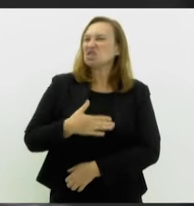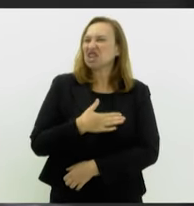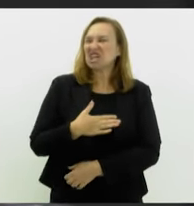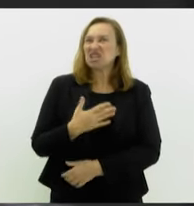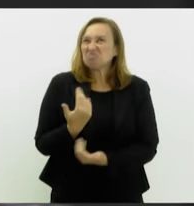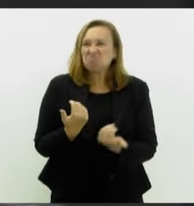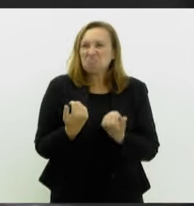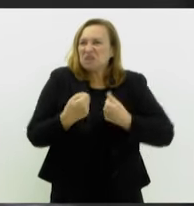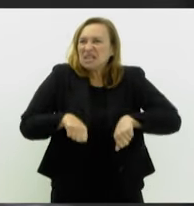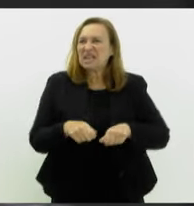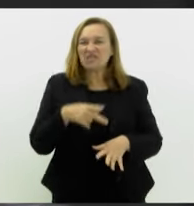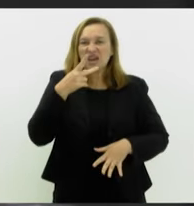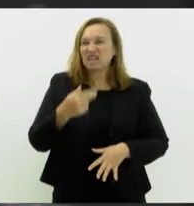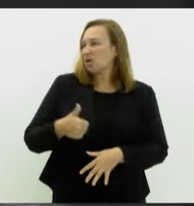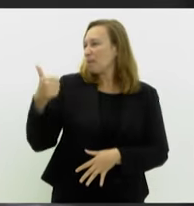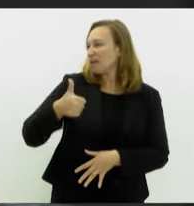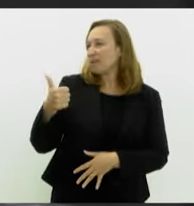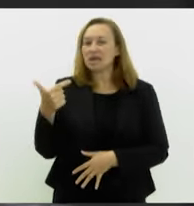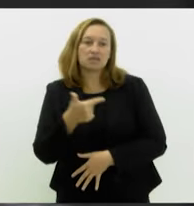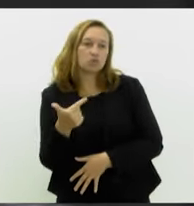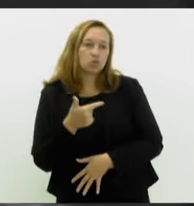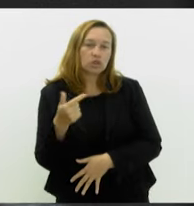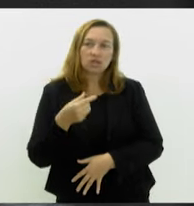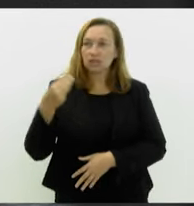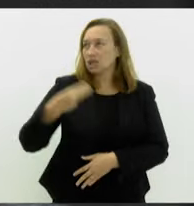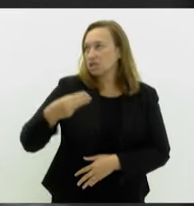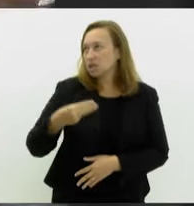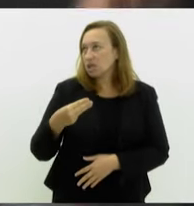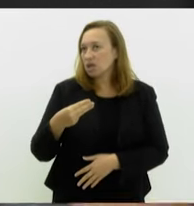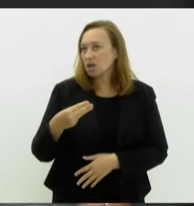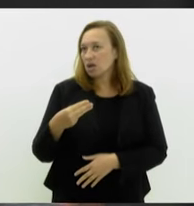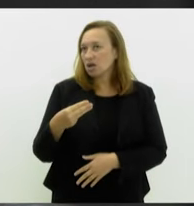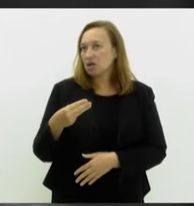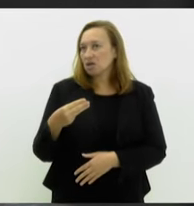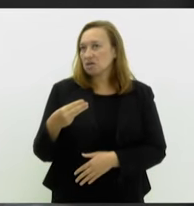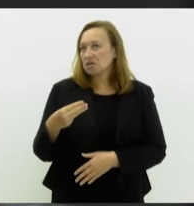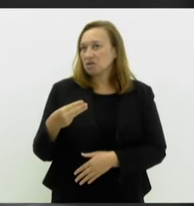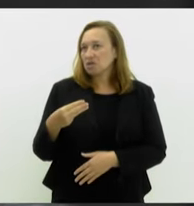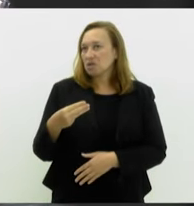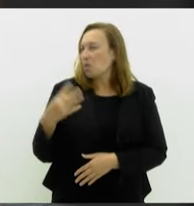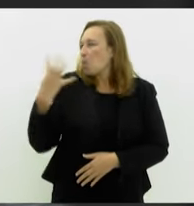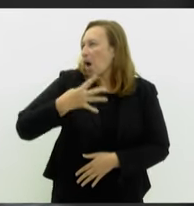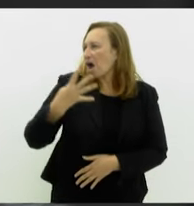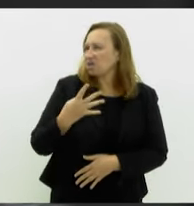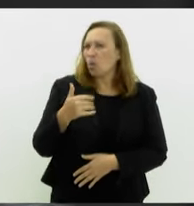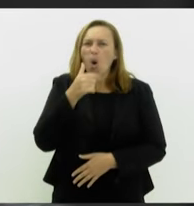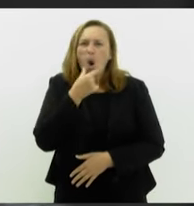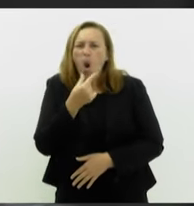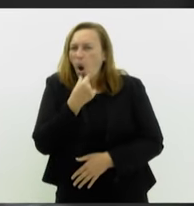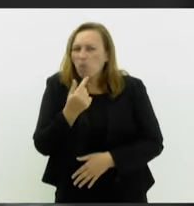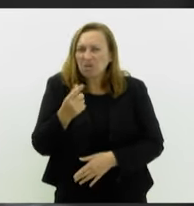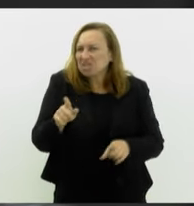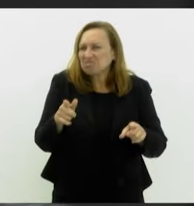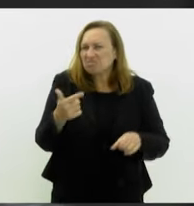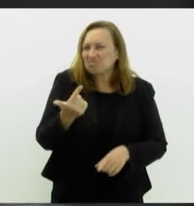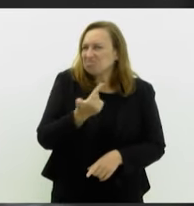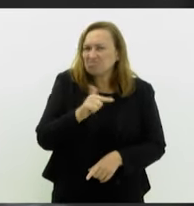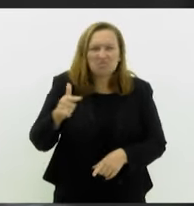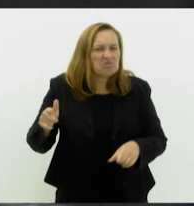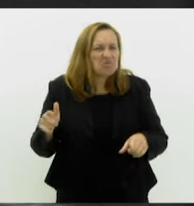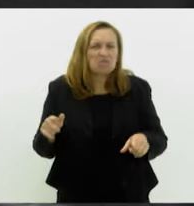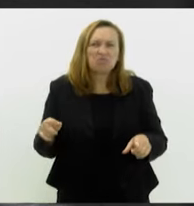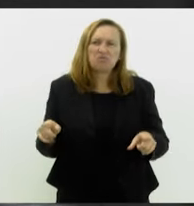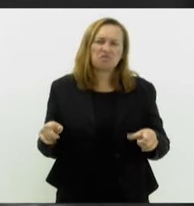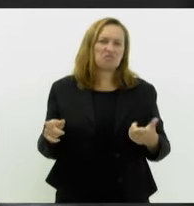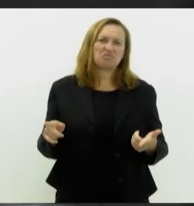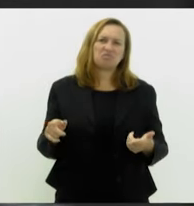mencionar se sua primeira se sua segunda se sua terceira homem nenhum menciona eu sou o terceiro eu sou o primeiro eu sou o segundo Isso mostra